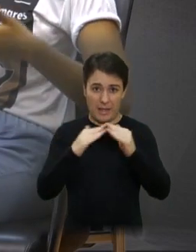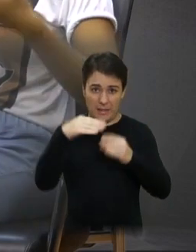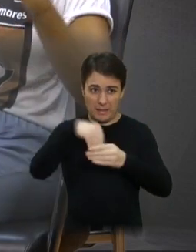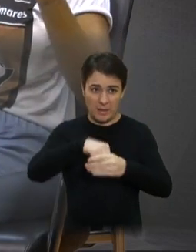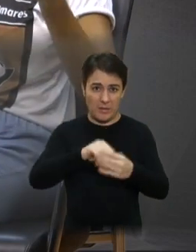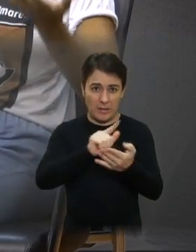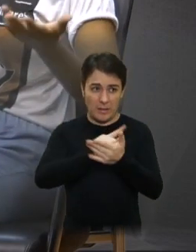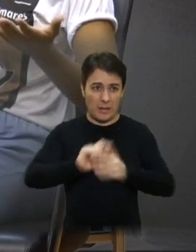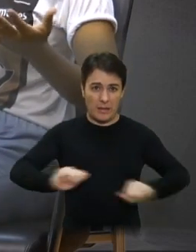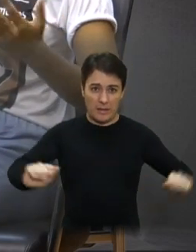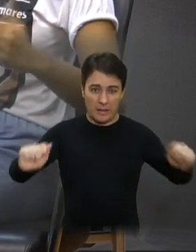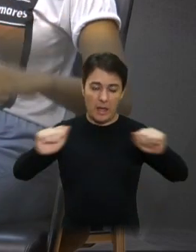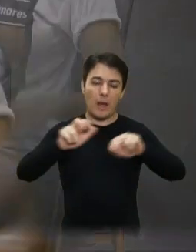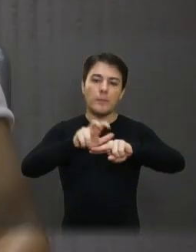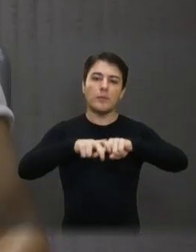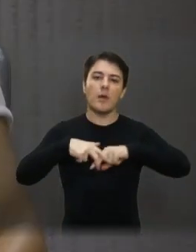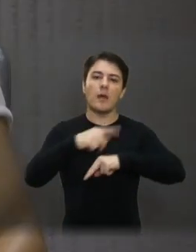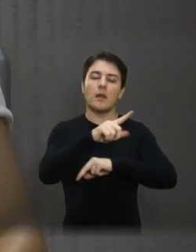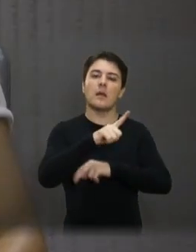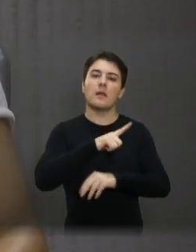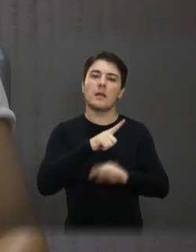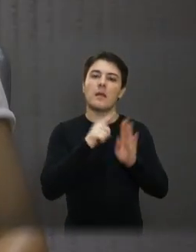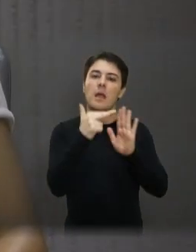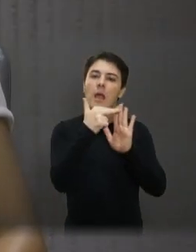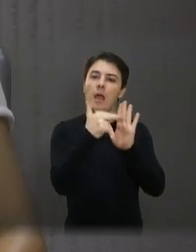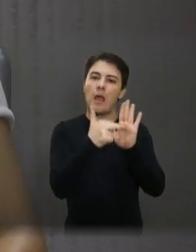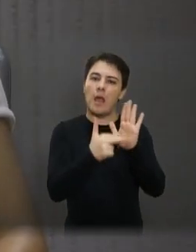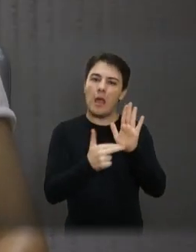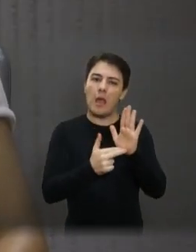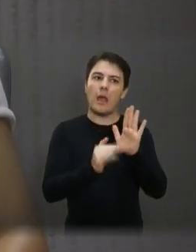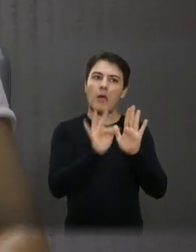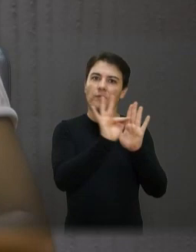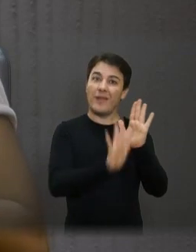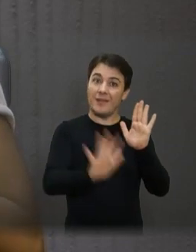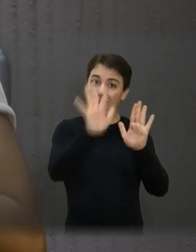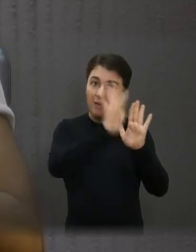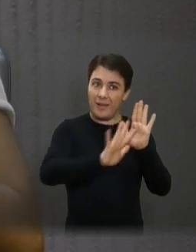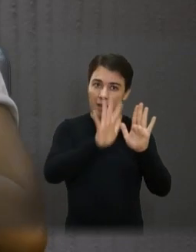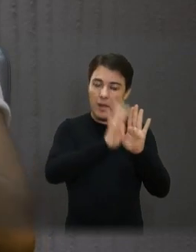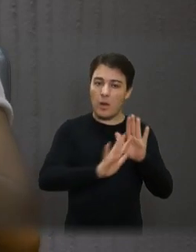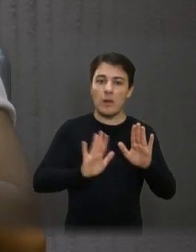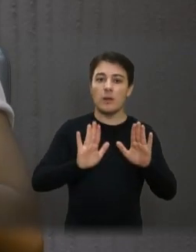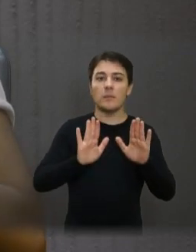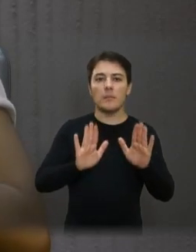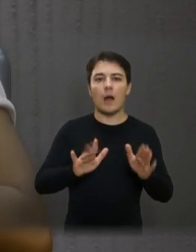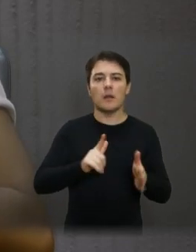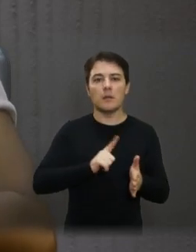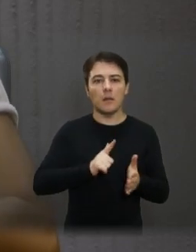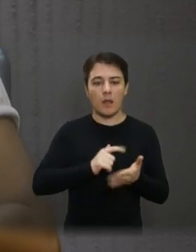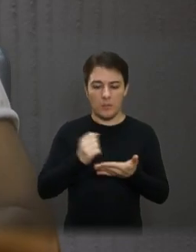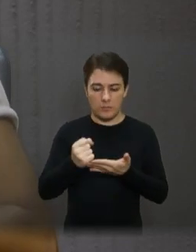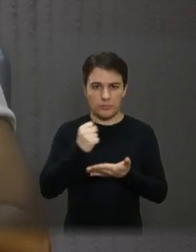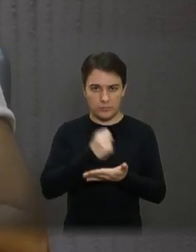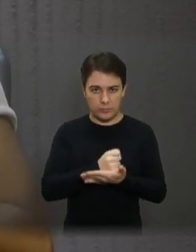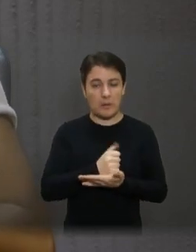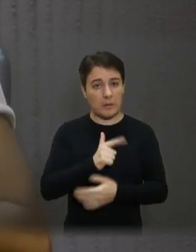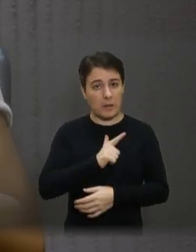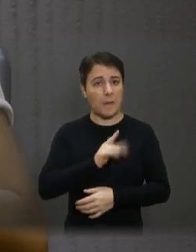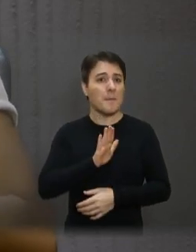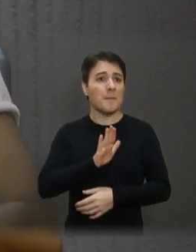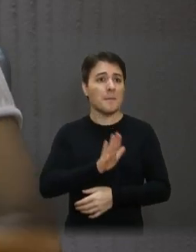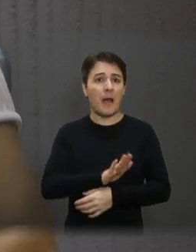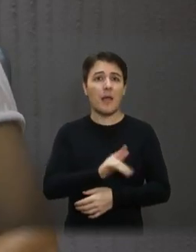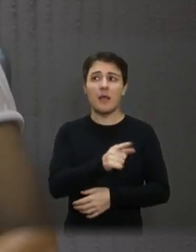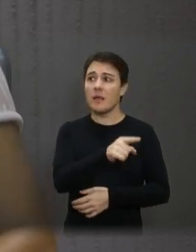regulamentação que foi feita em nível Federal onde elas poderiam ser registradas e isso ocasionou que muitas foram mandadas embora